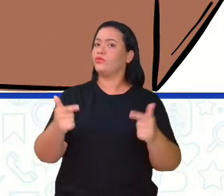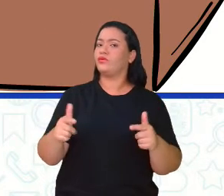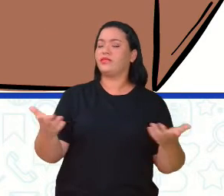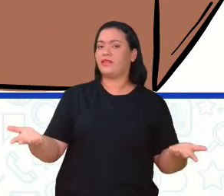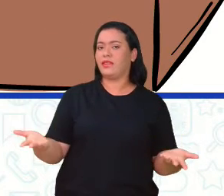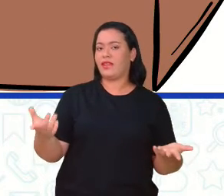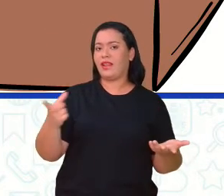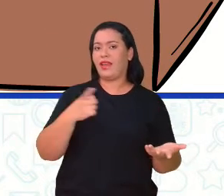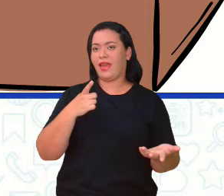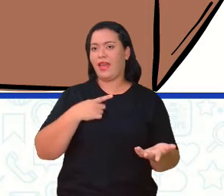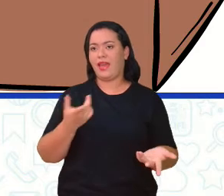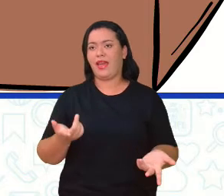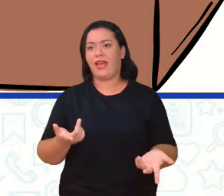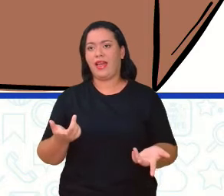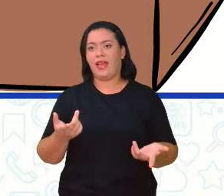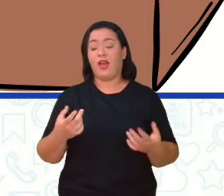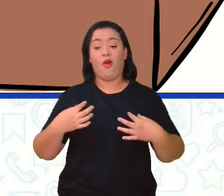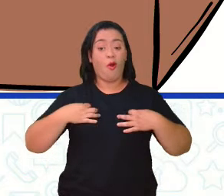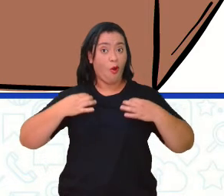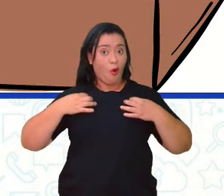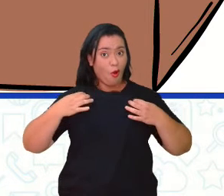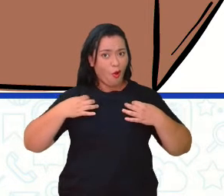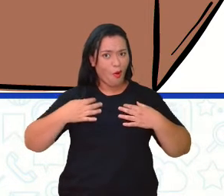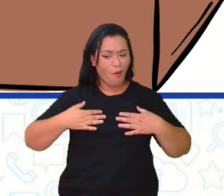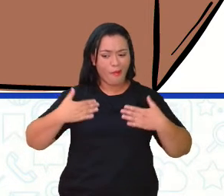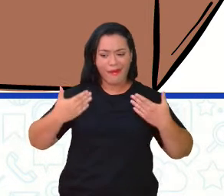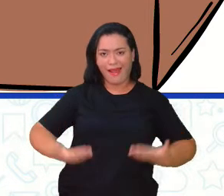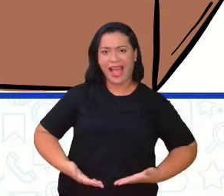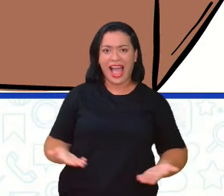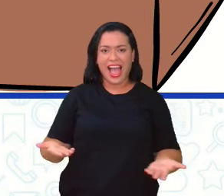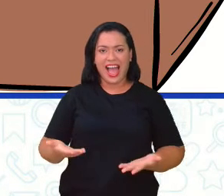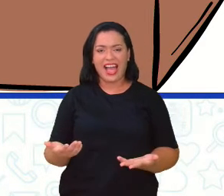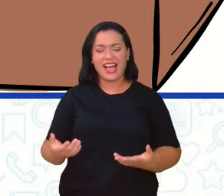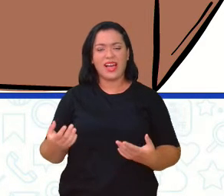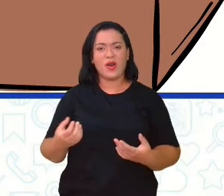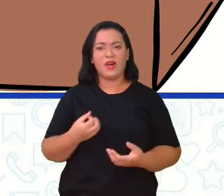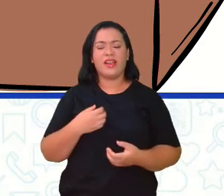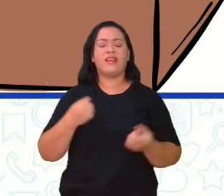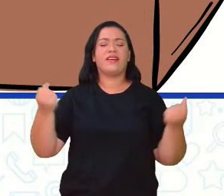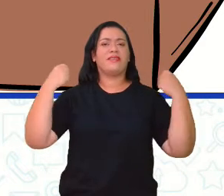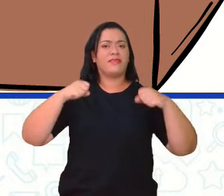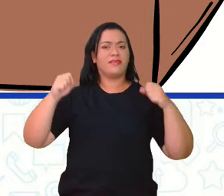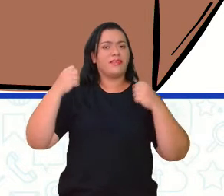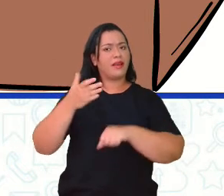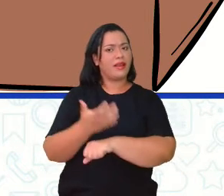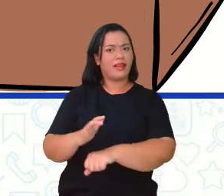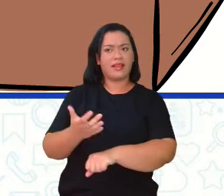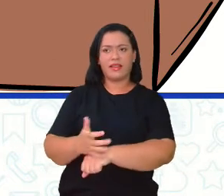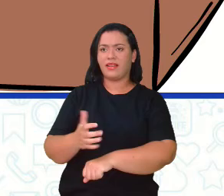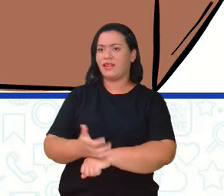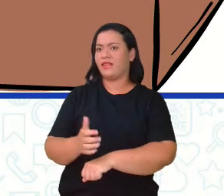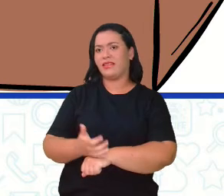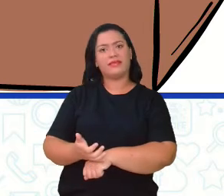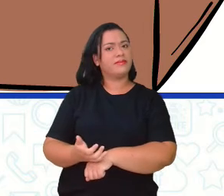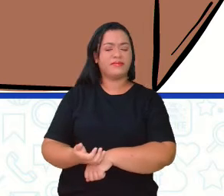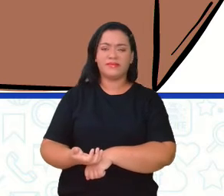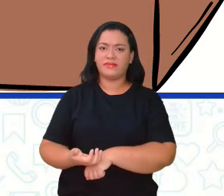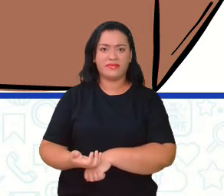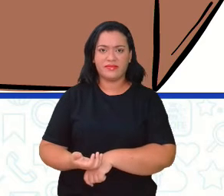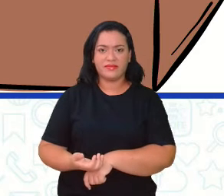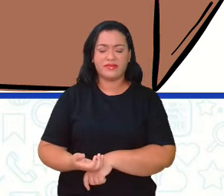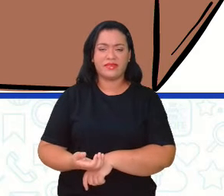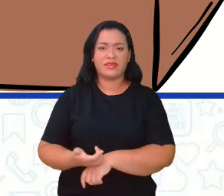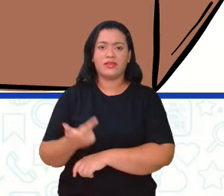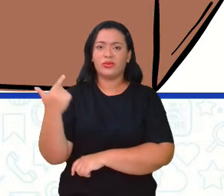as marcas, né? Todas essas roupas que a gente tem hoje, confortáveis para fazer práticas de